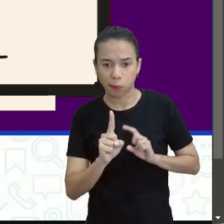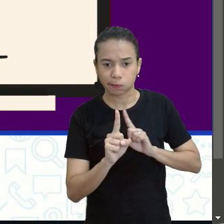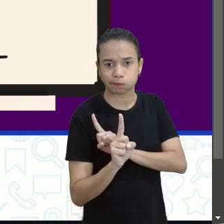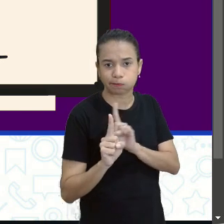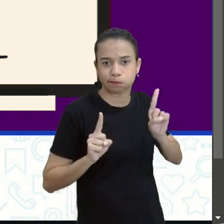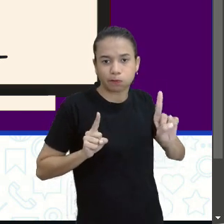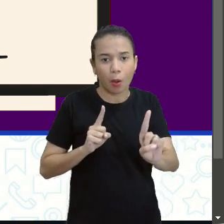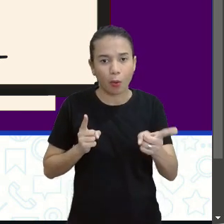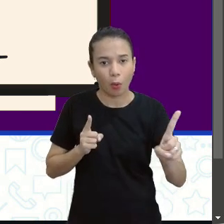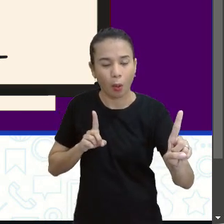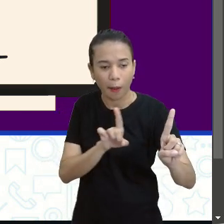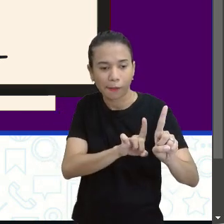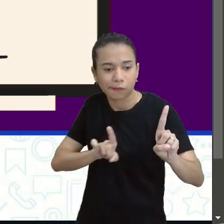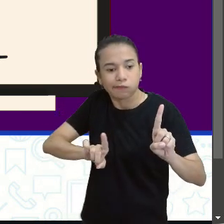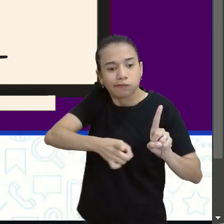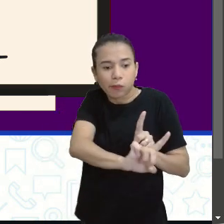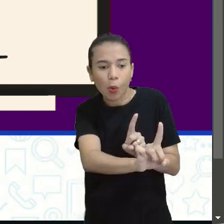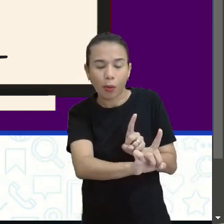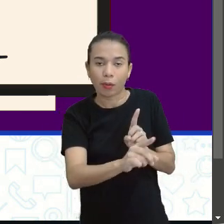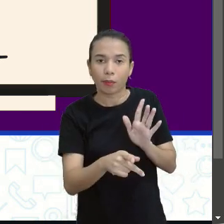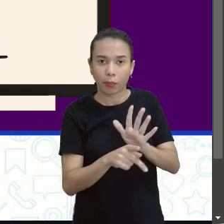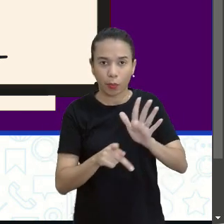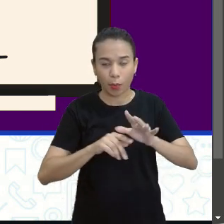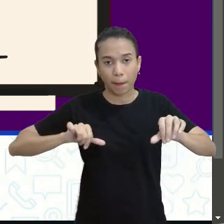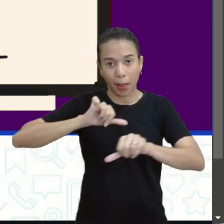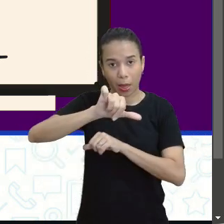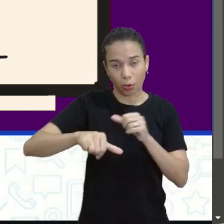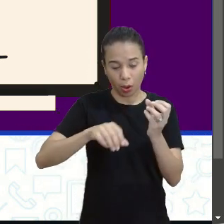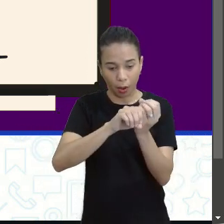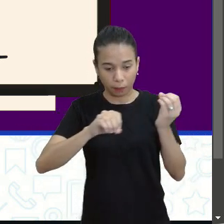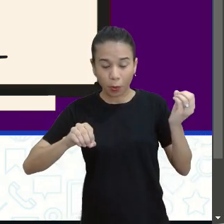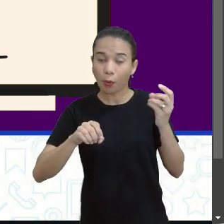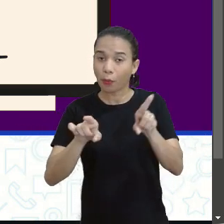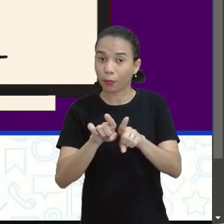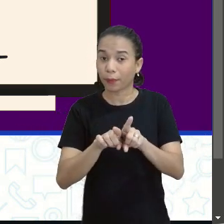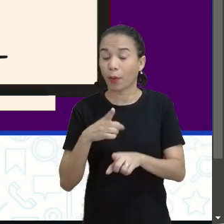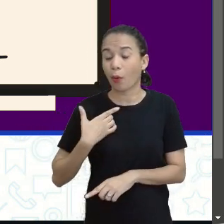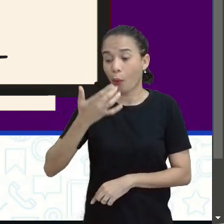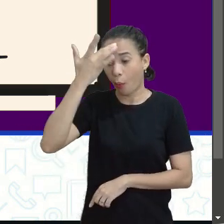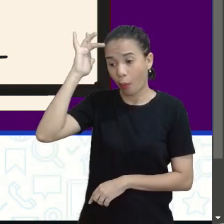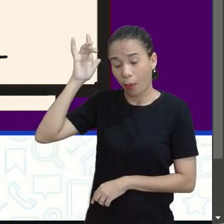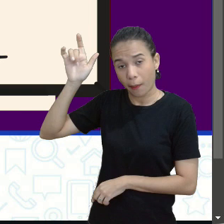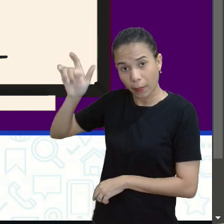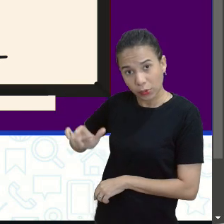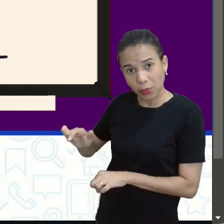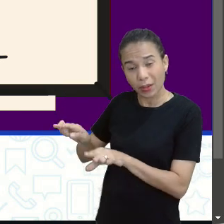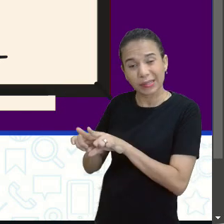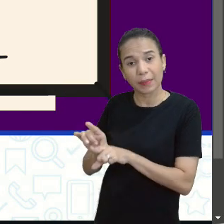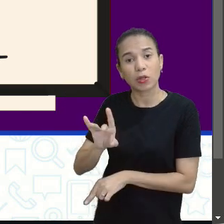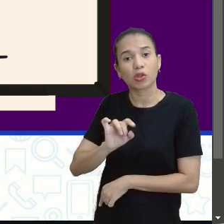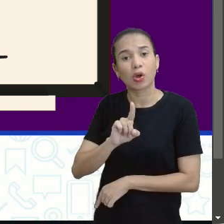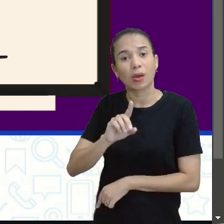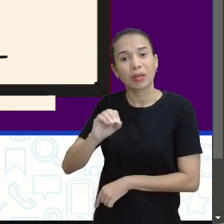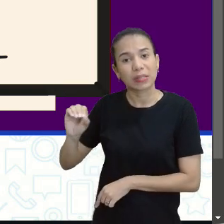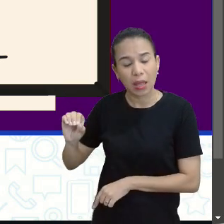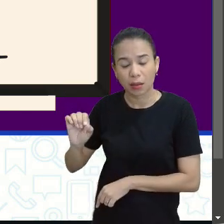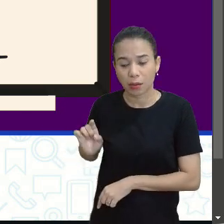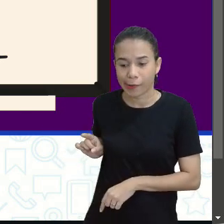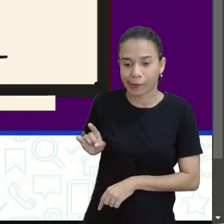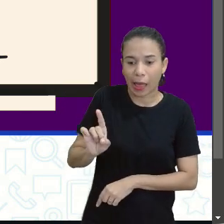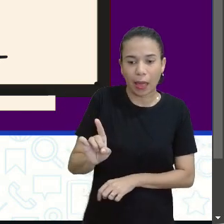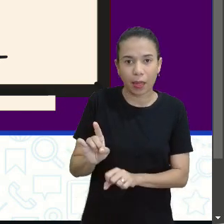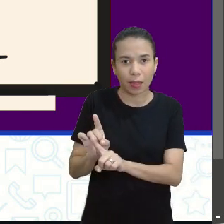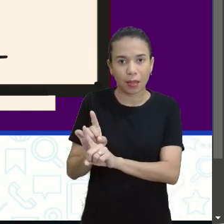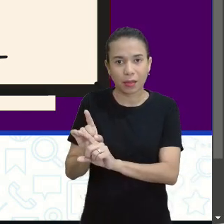400 metros para poder passar o bastão, e tem outros que o revezamento só são de 100 em 100